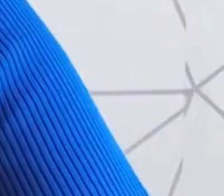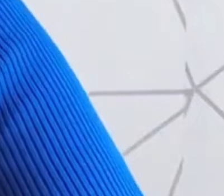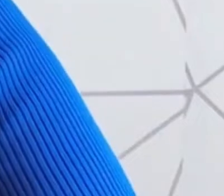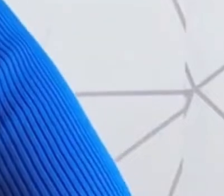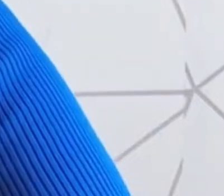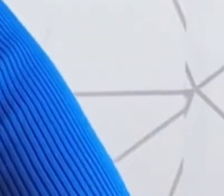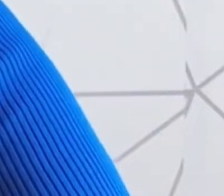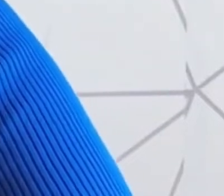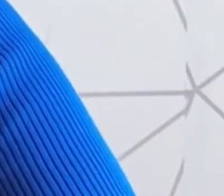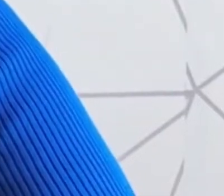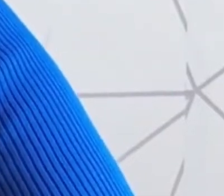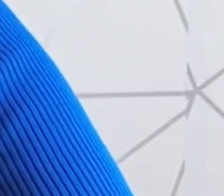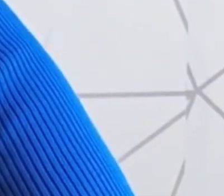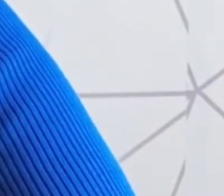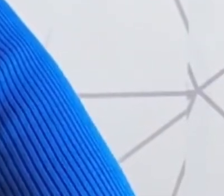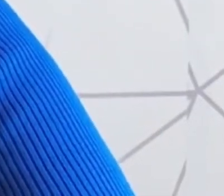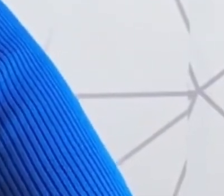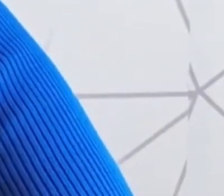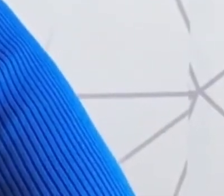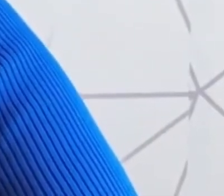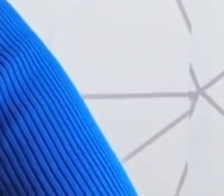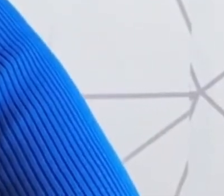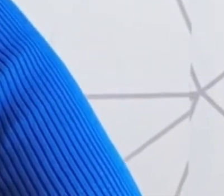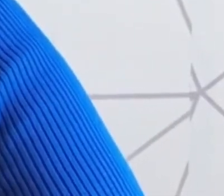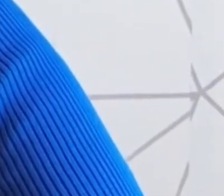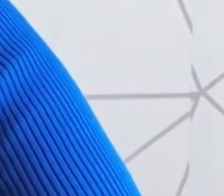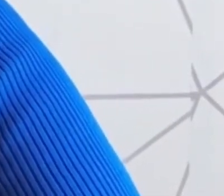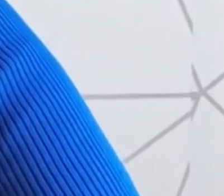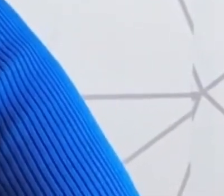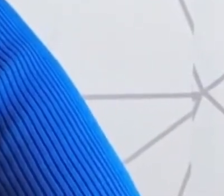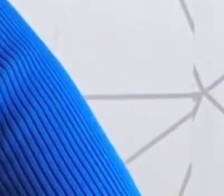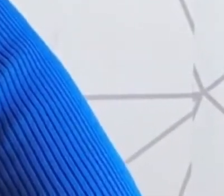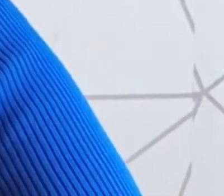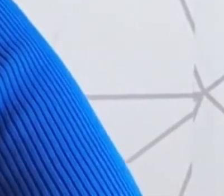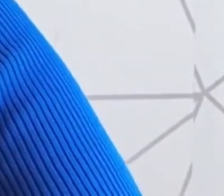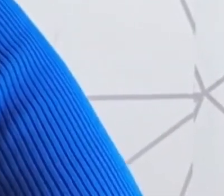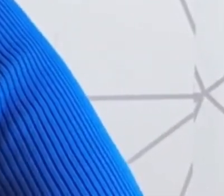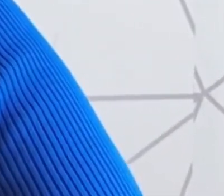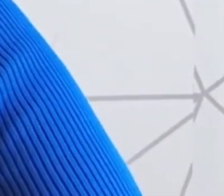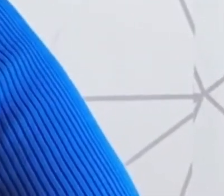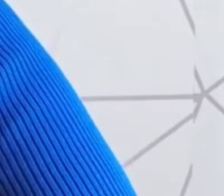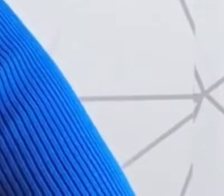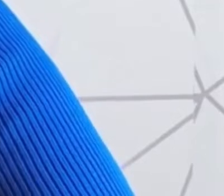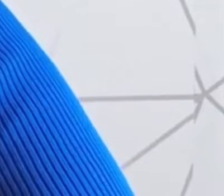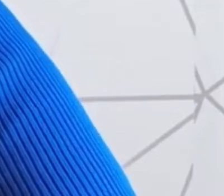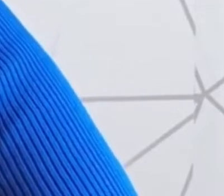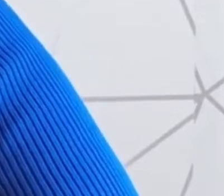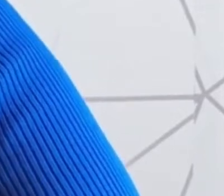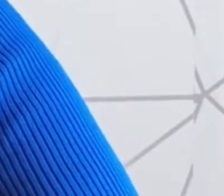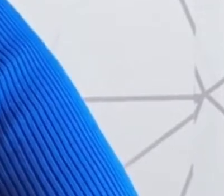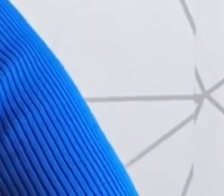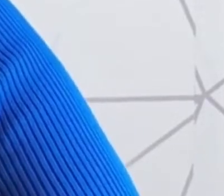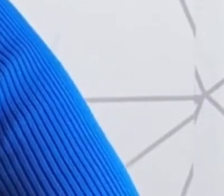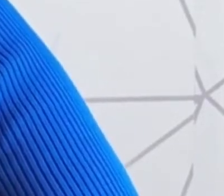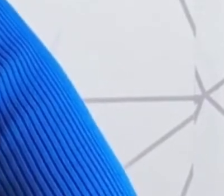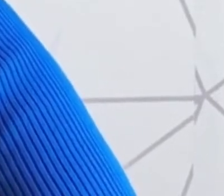Como convidados para a palestra de hoje, temos 3 profissionais de excelência. A Elisa Bajo Soares, que será